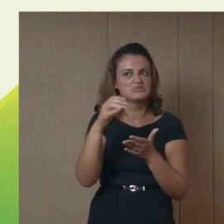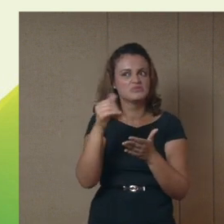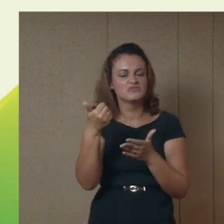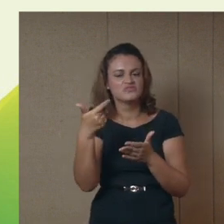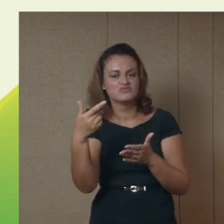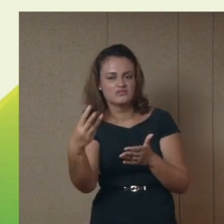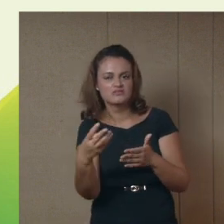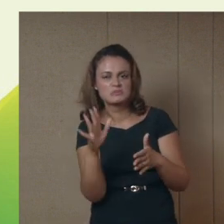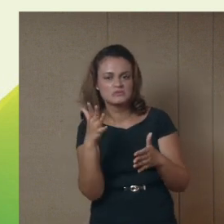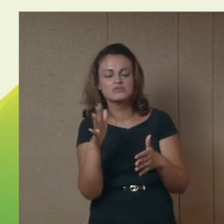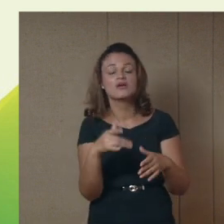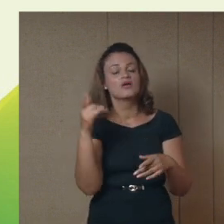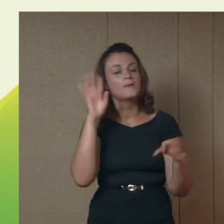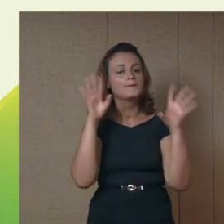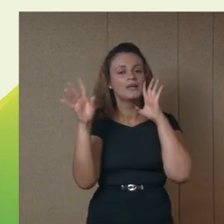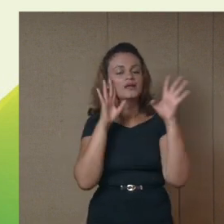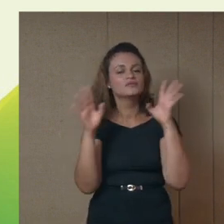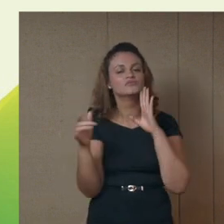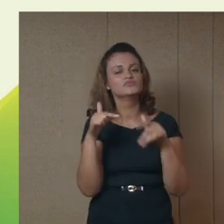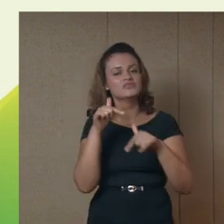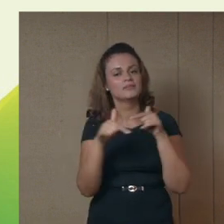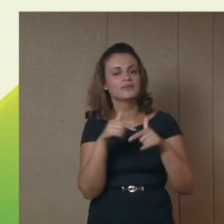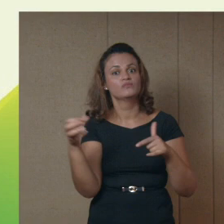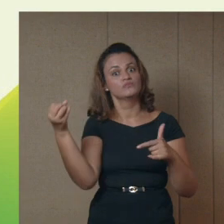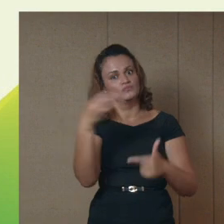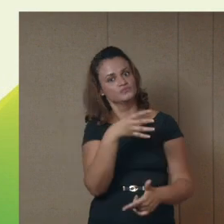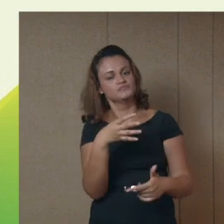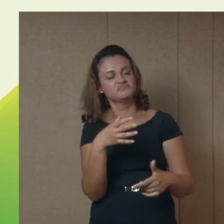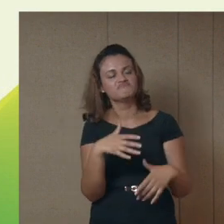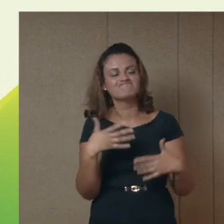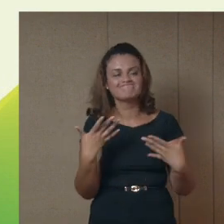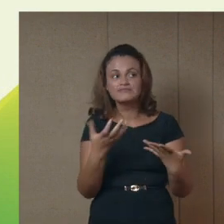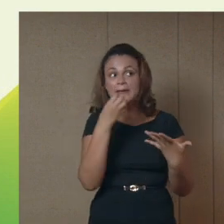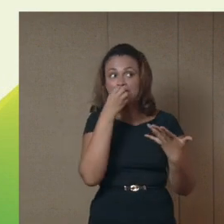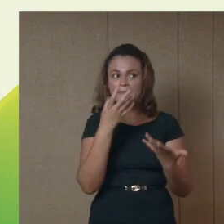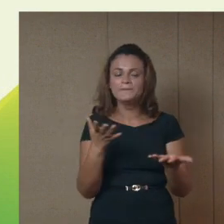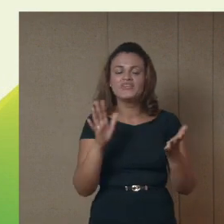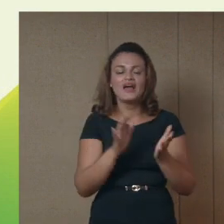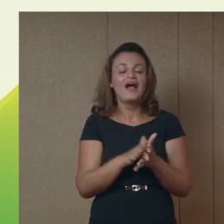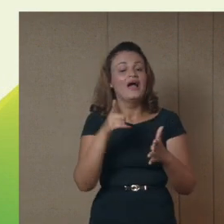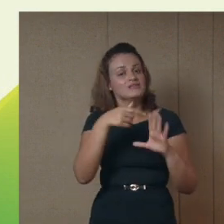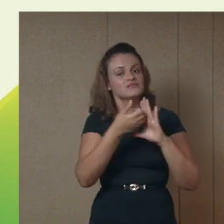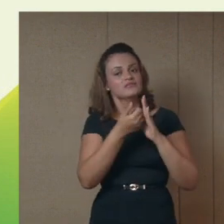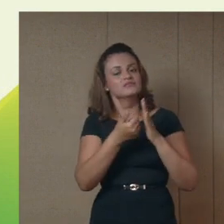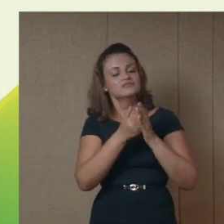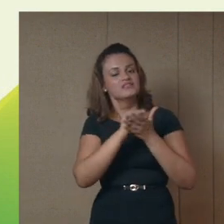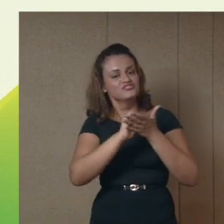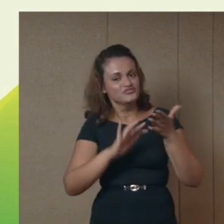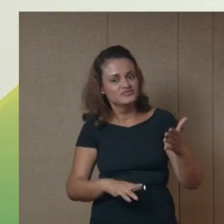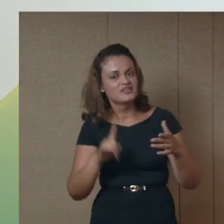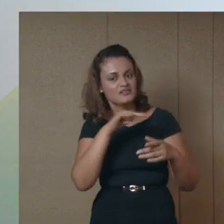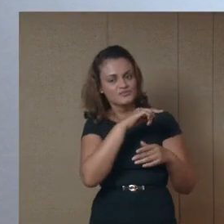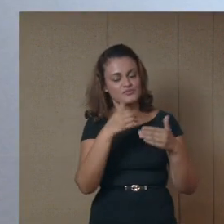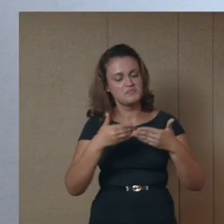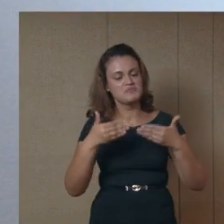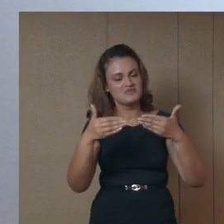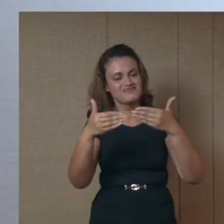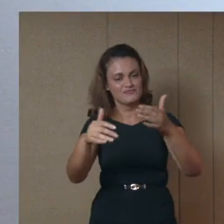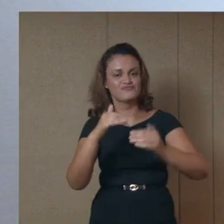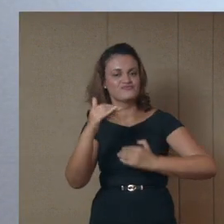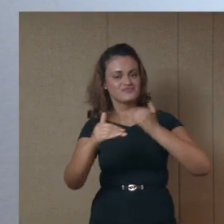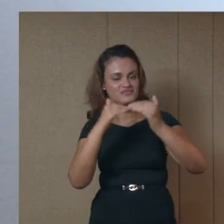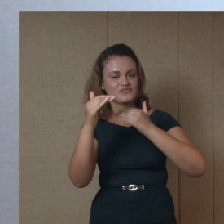23 com um novo plano de trabalho é bom essas são as atividades que o ministério a